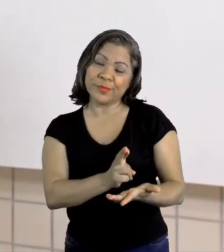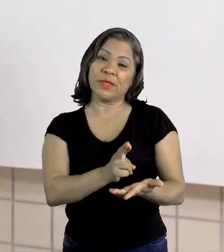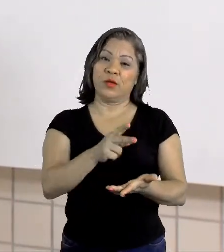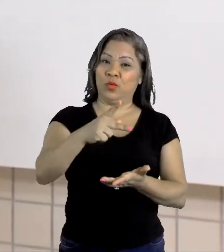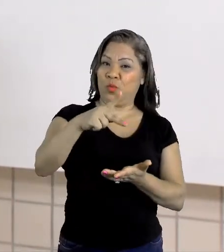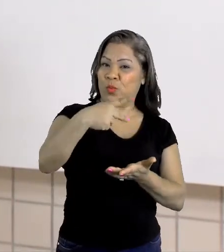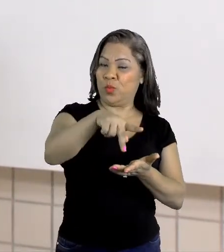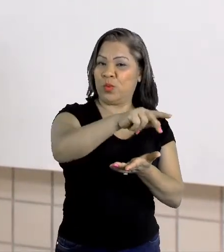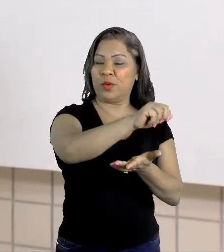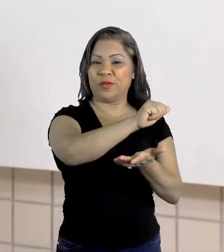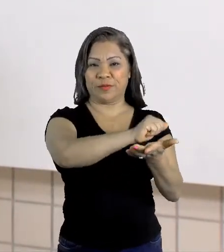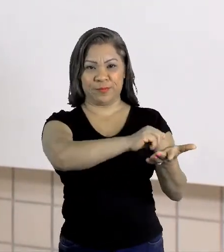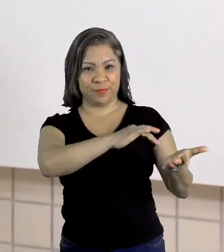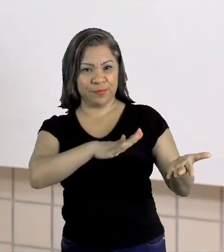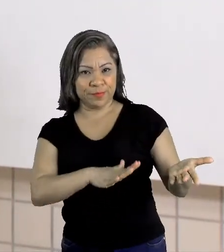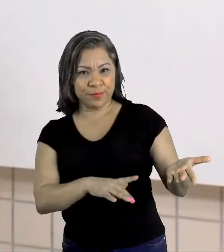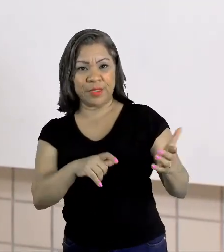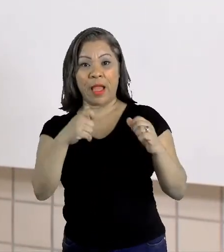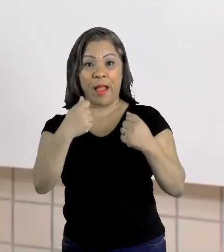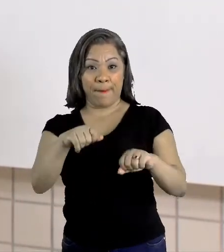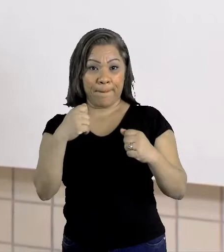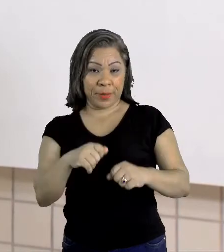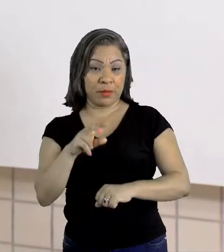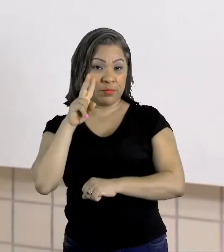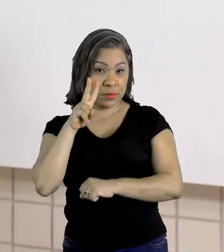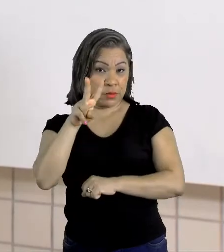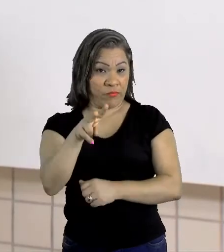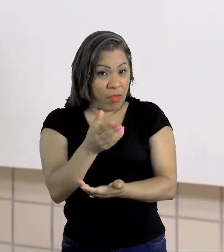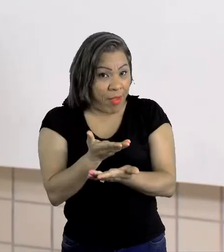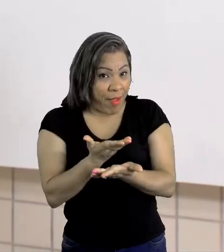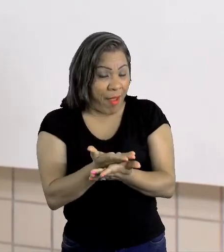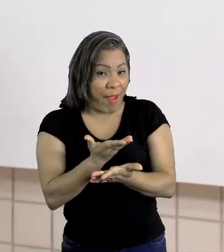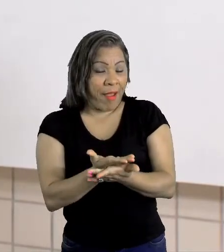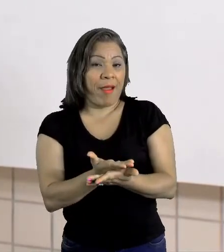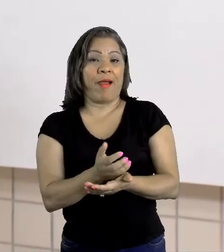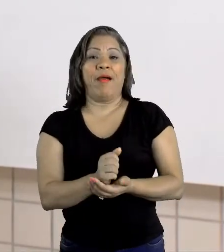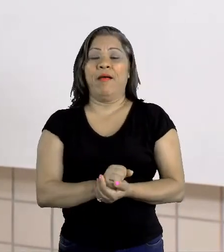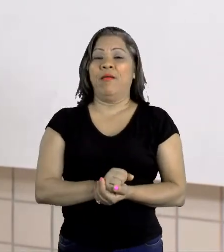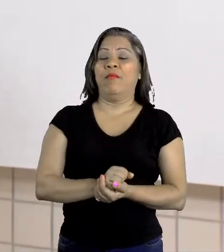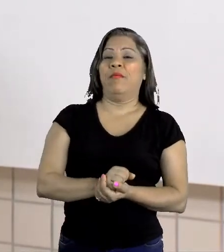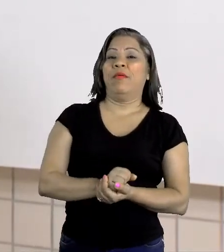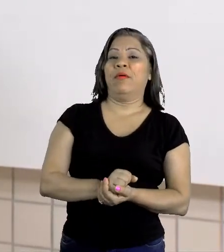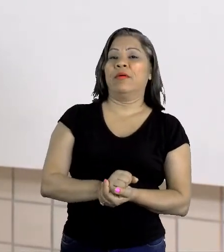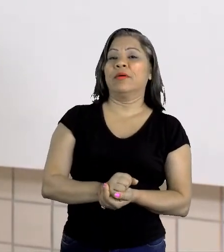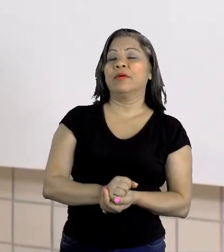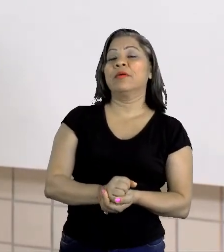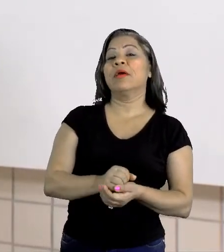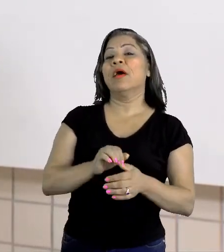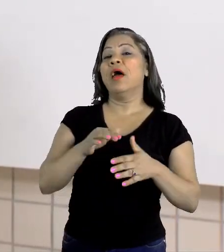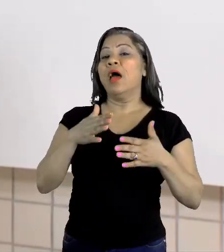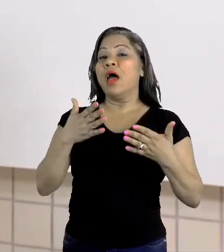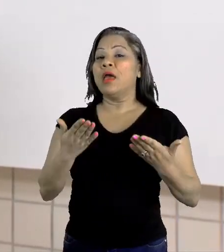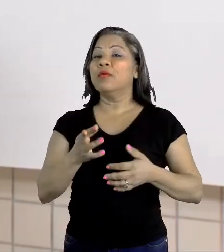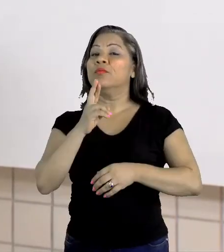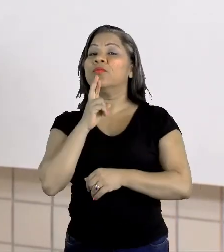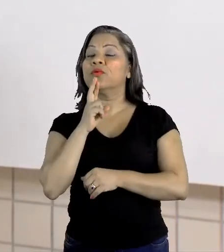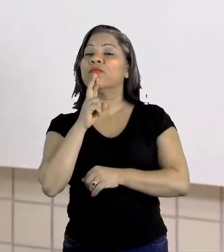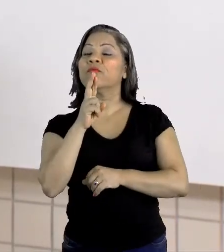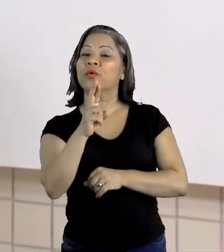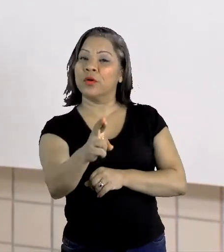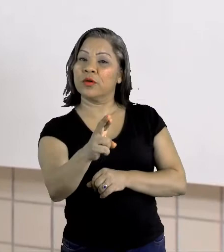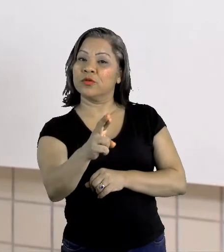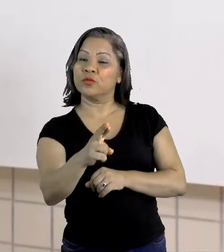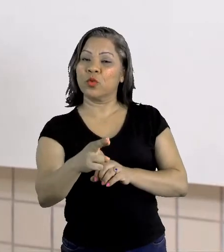atividades, você tem que assistir às aulas e, quando for responder atividade na